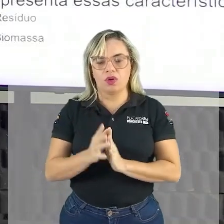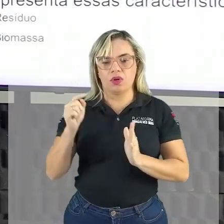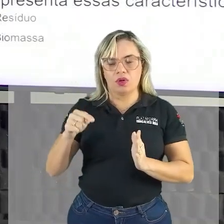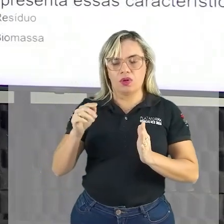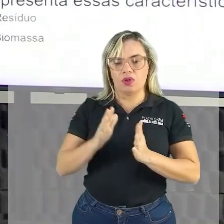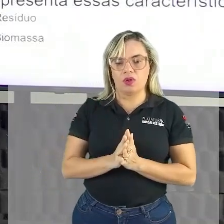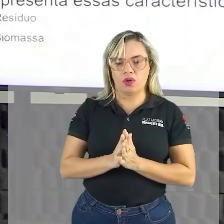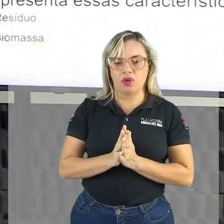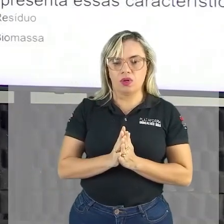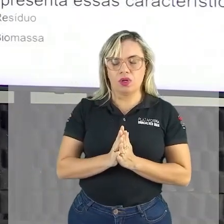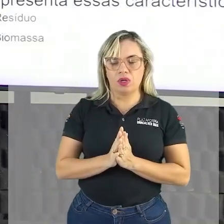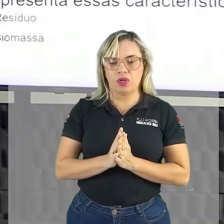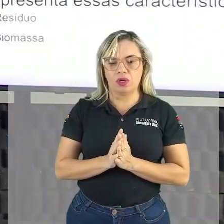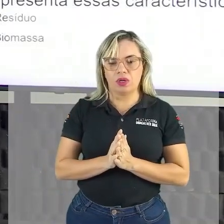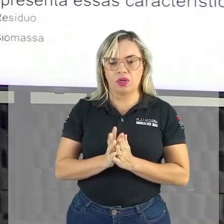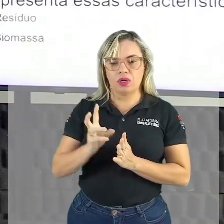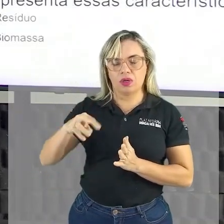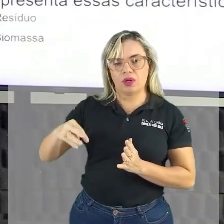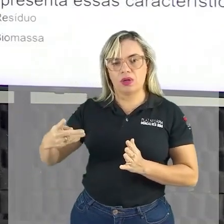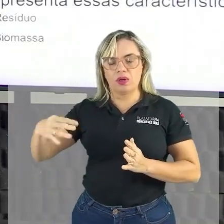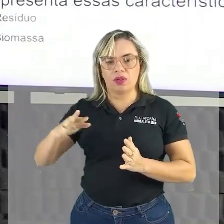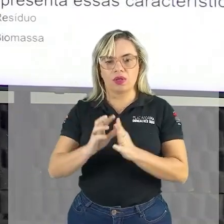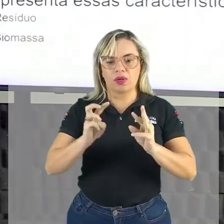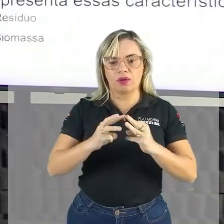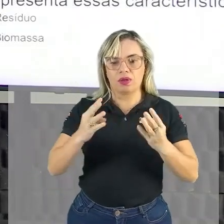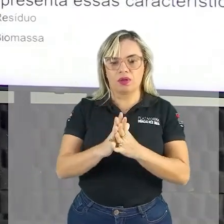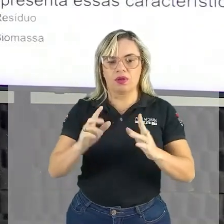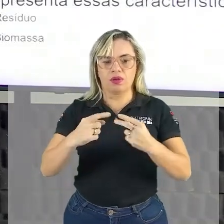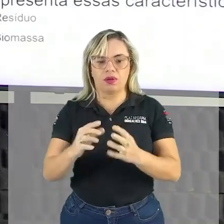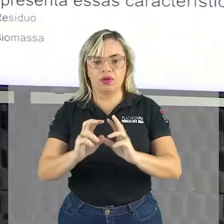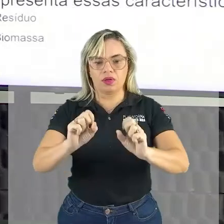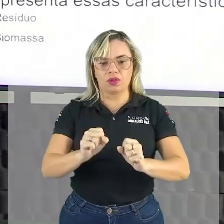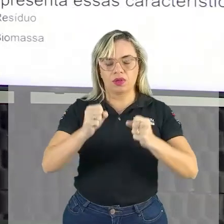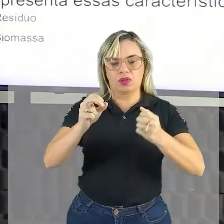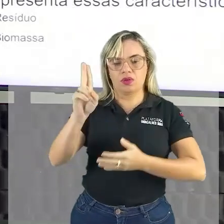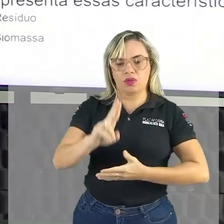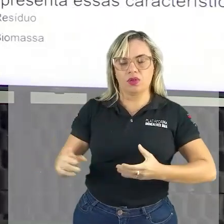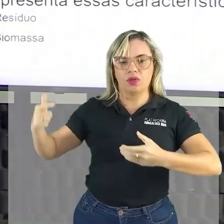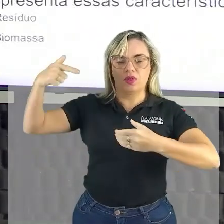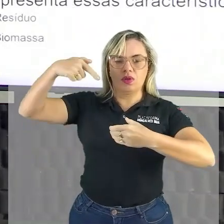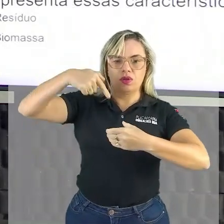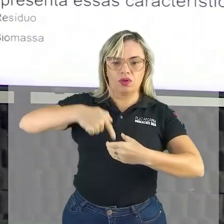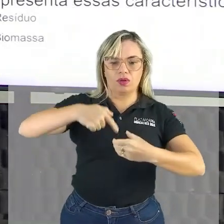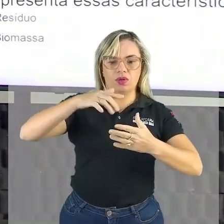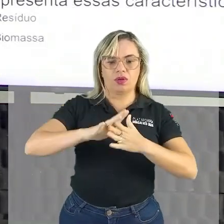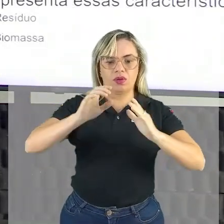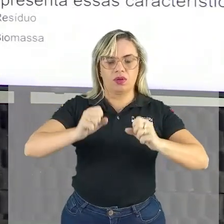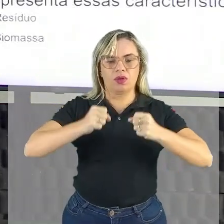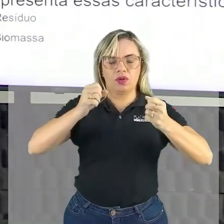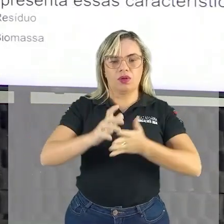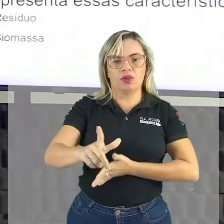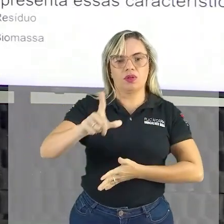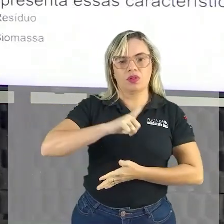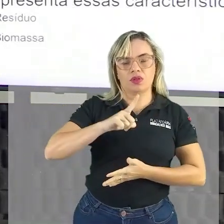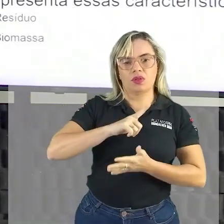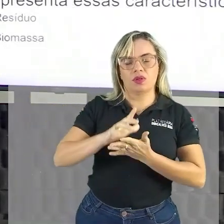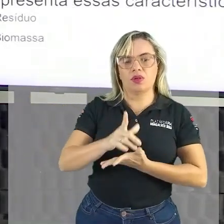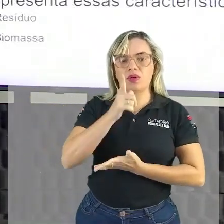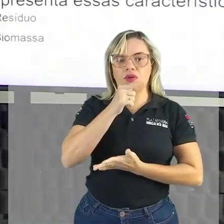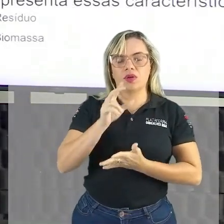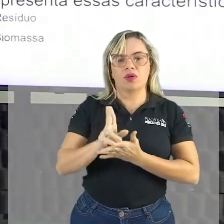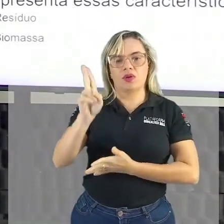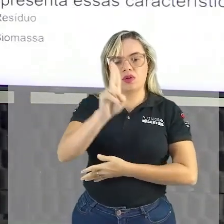ser diretamente usado como combustível. Olha por que diretamente, porque eu posso até ter a água, usar a água